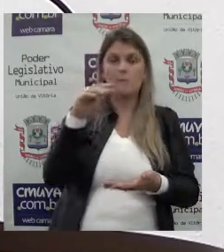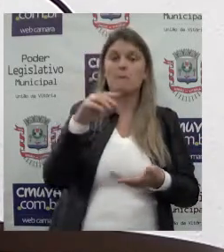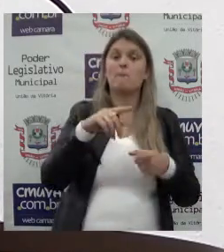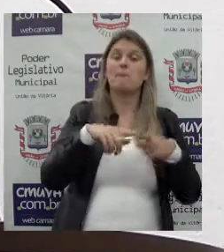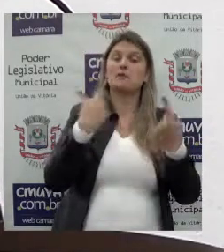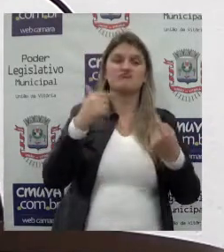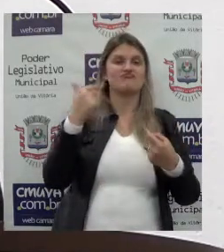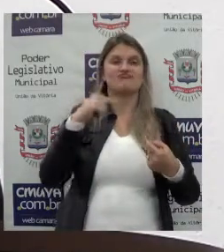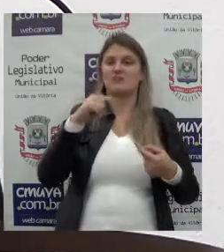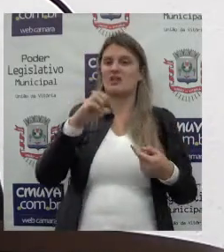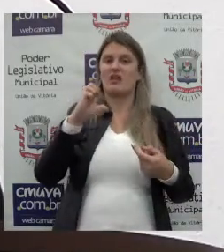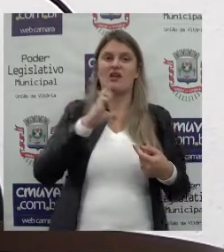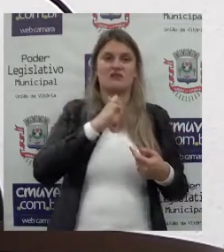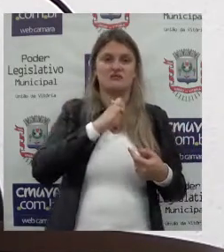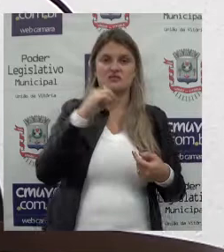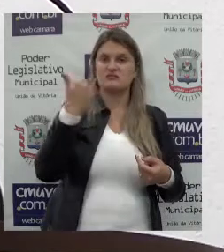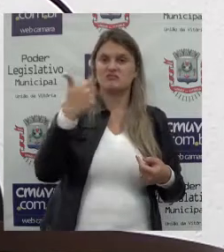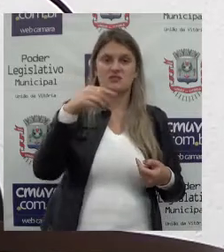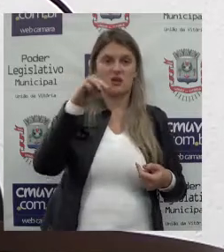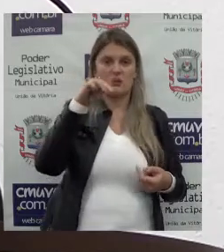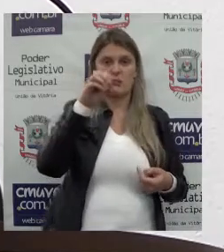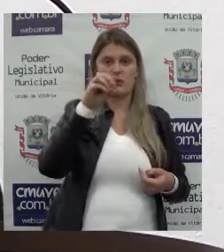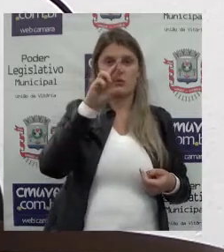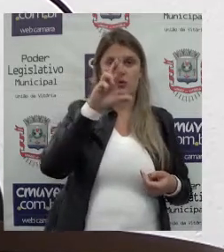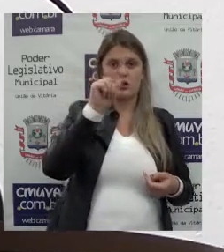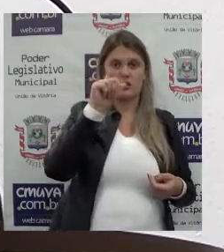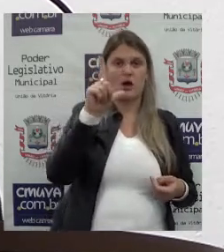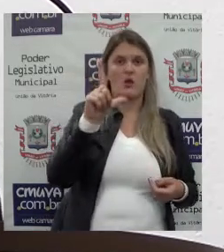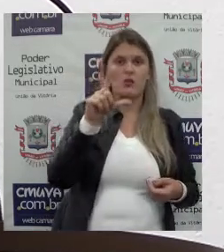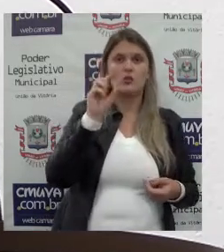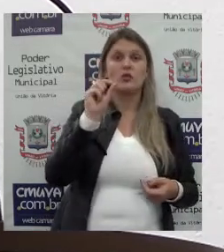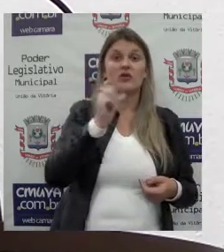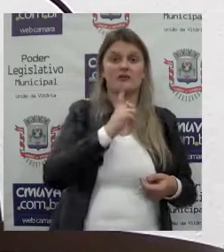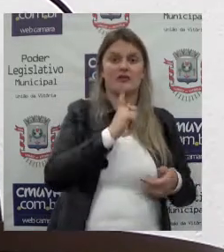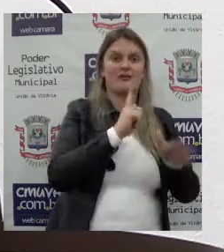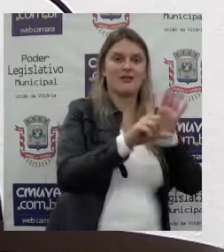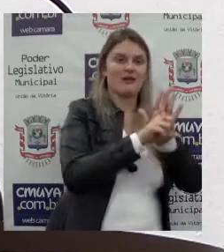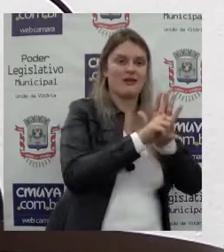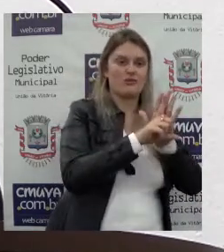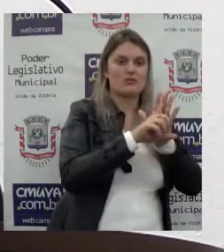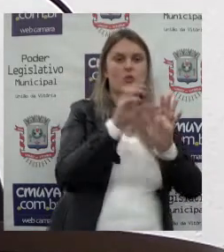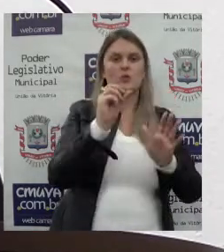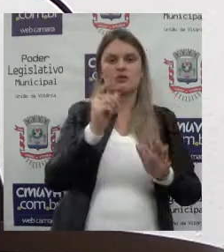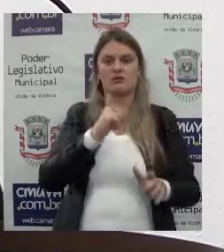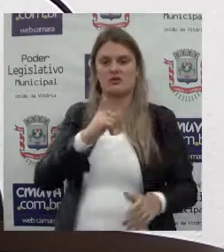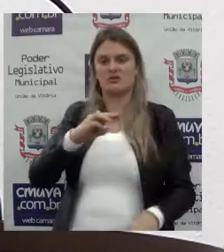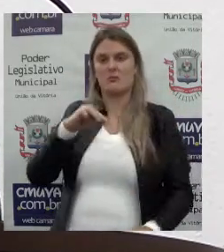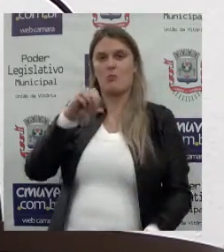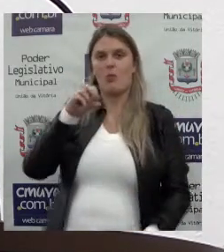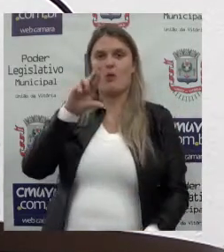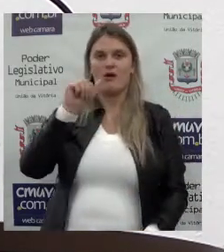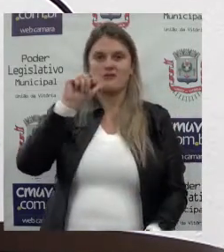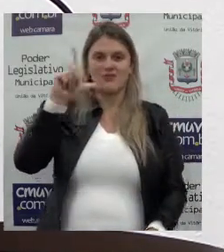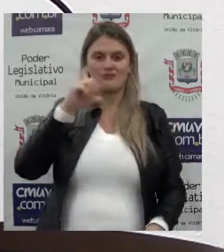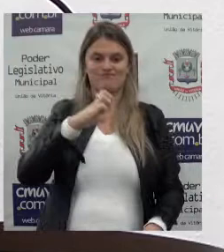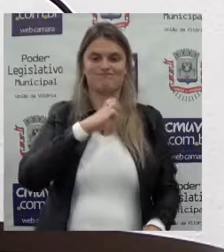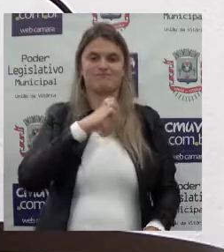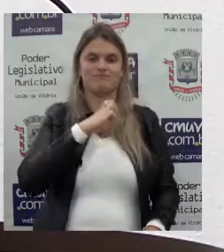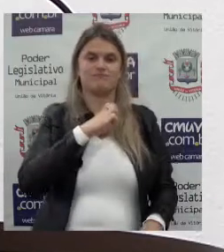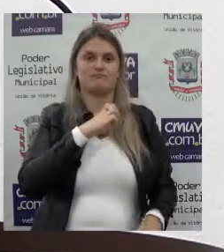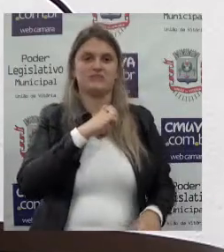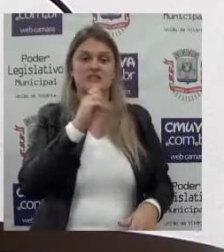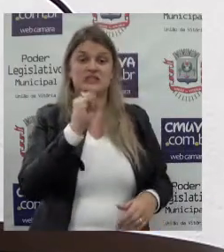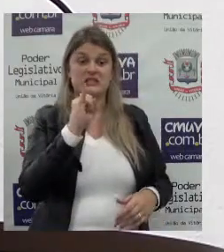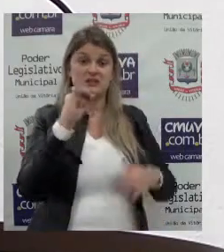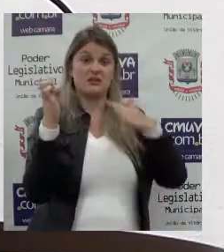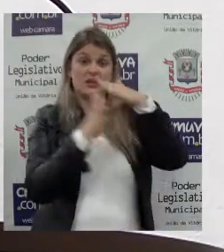não é? Mas é imoral. E acontece muito isso. Entre legalidade e moralidade. Uma grande empresa deve um grande valor num